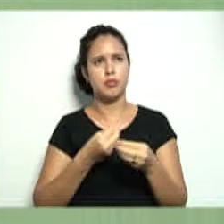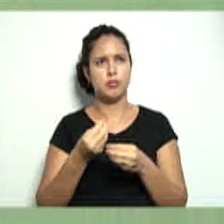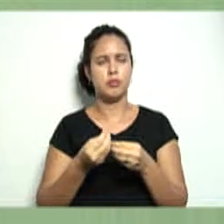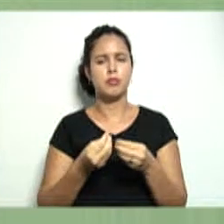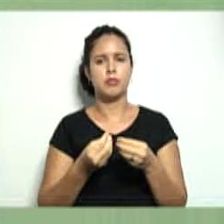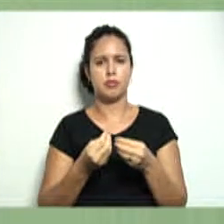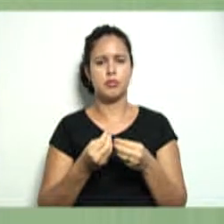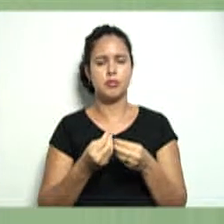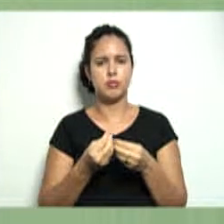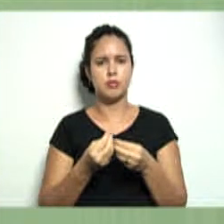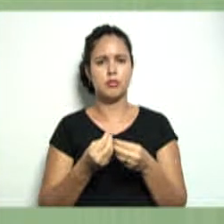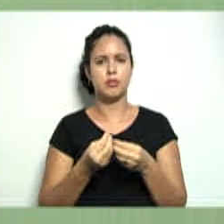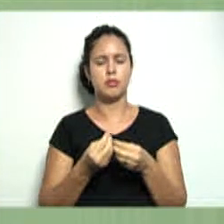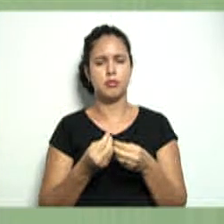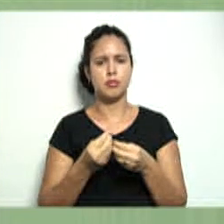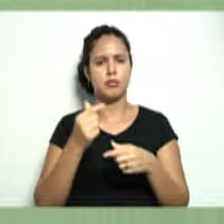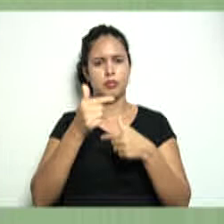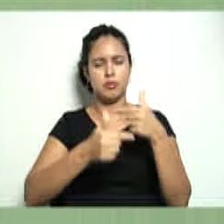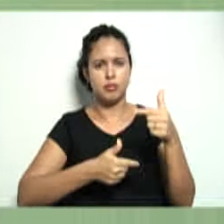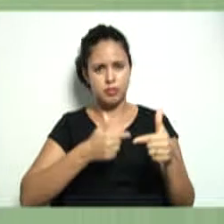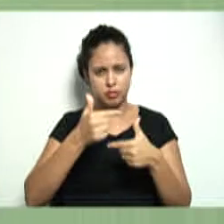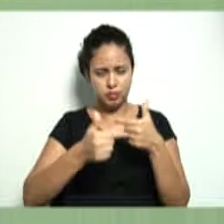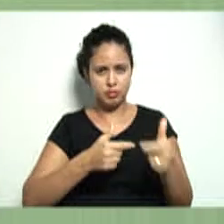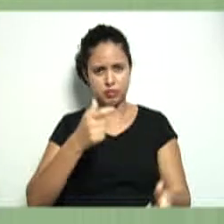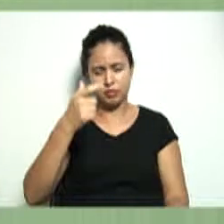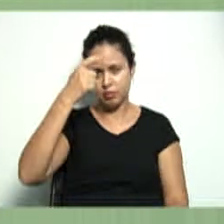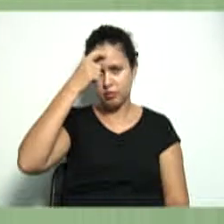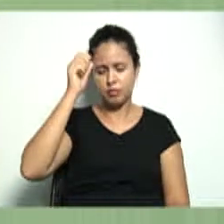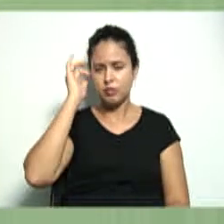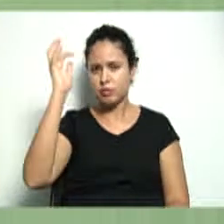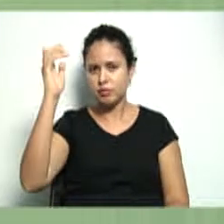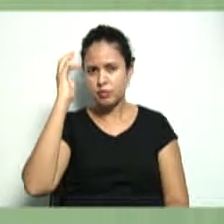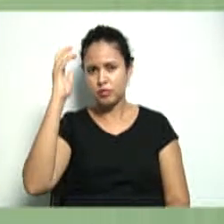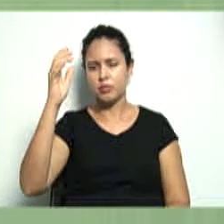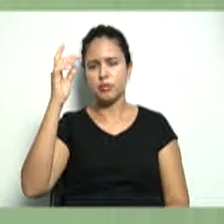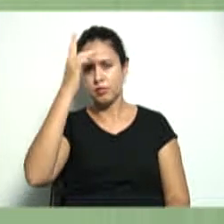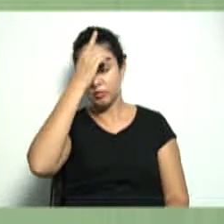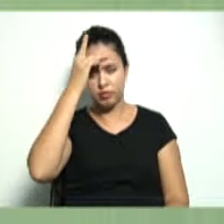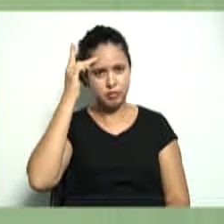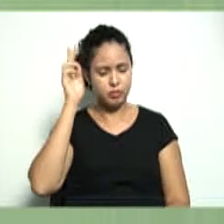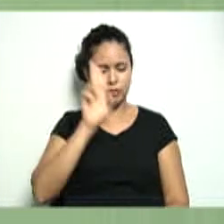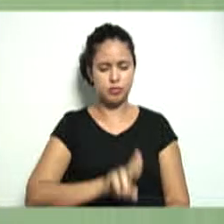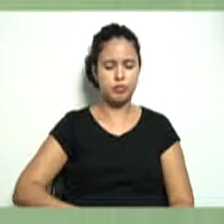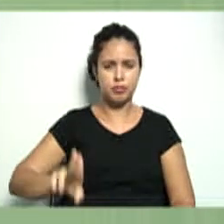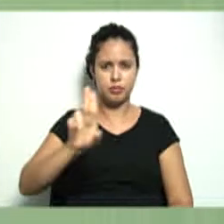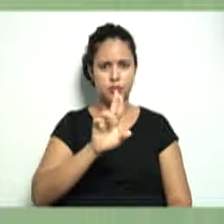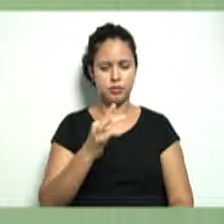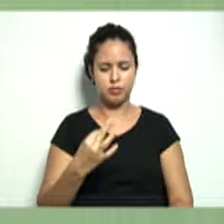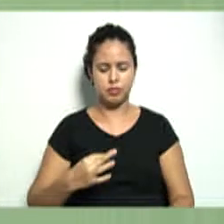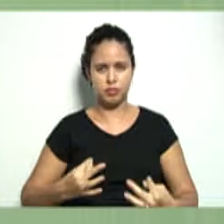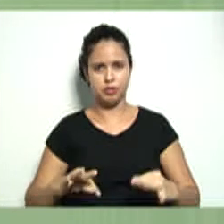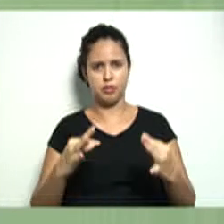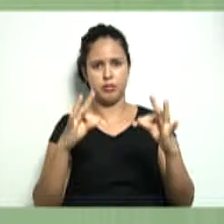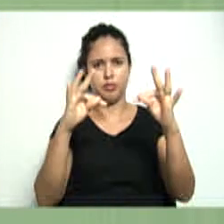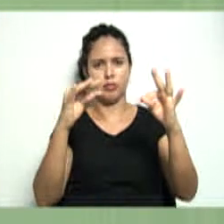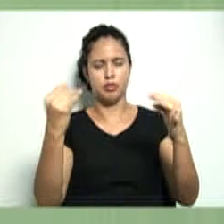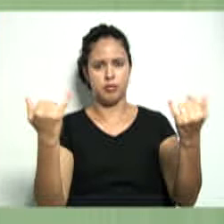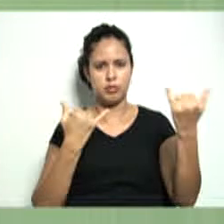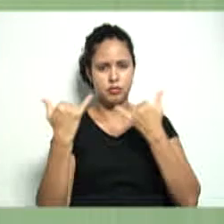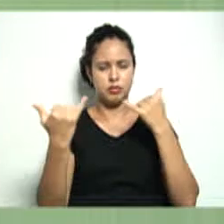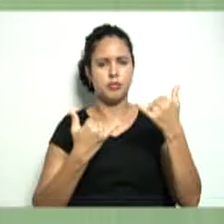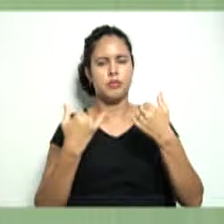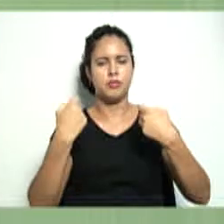ao trabalho intelectual, pelo fato de o trabalhador utilizar a tecnologia da informação, há a necessidade de estar